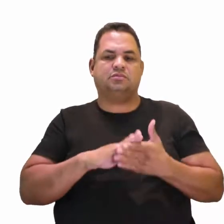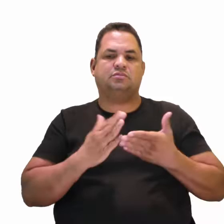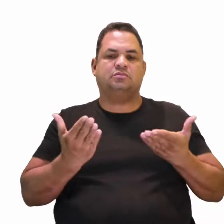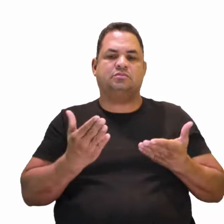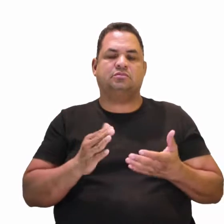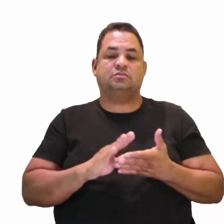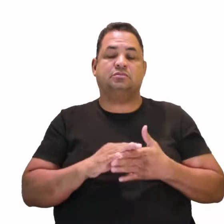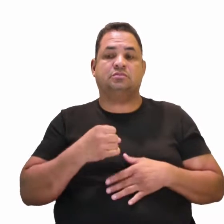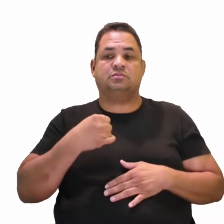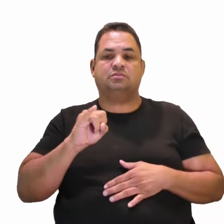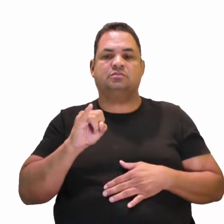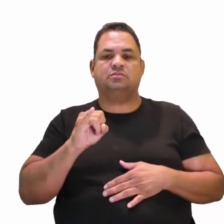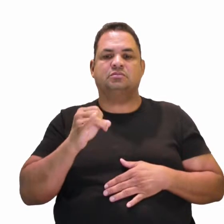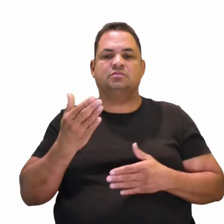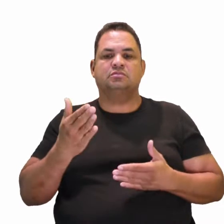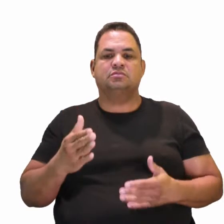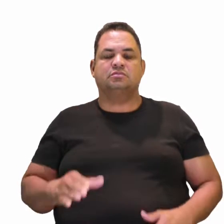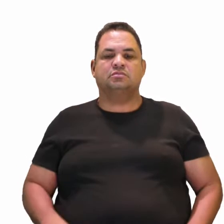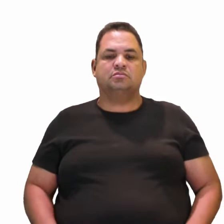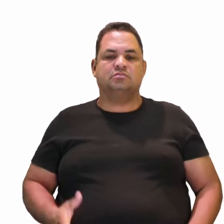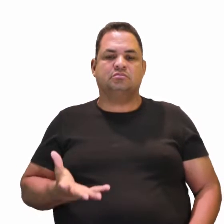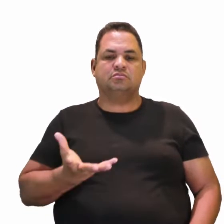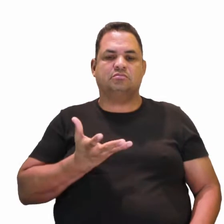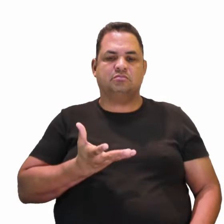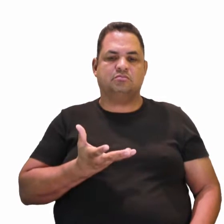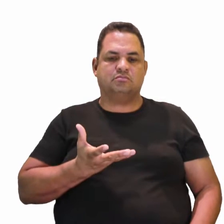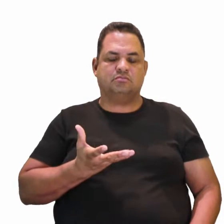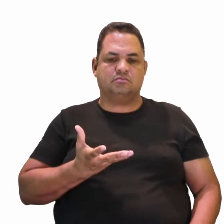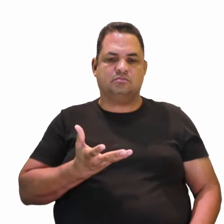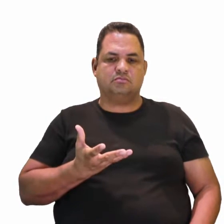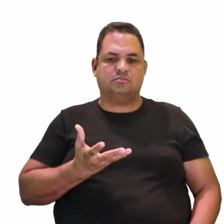se por acaso nessa frase eu